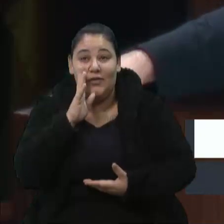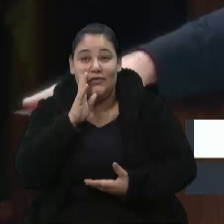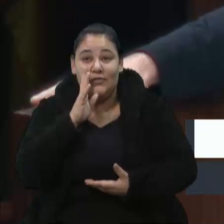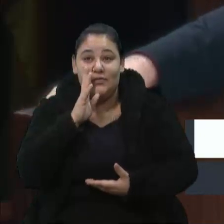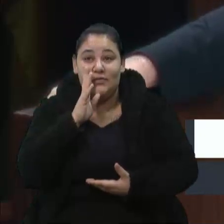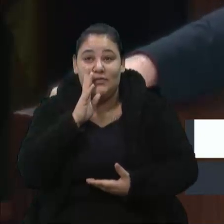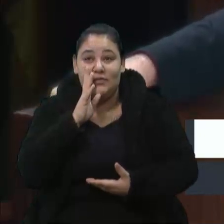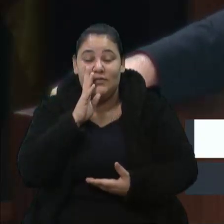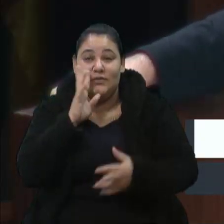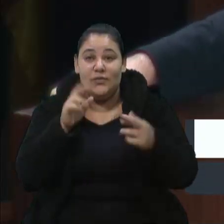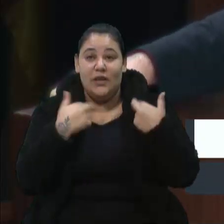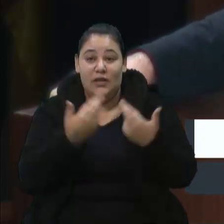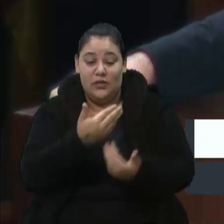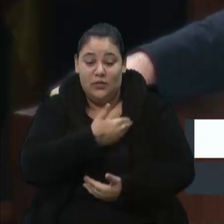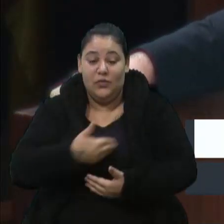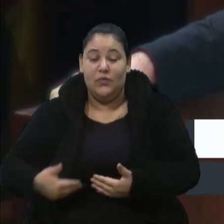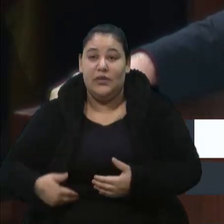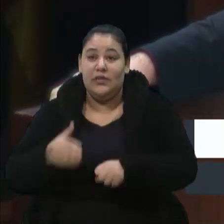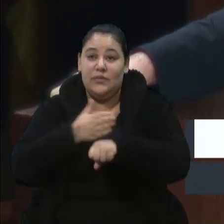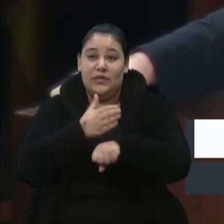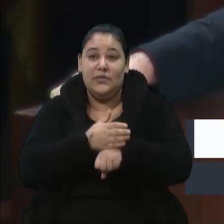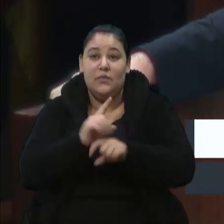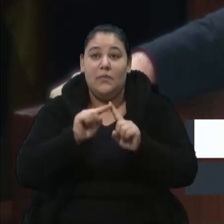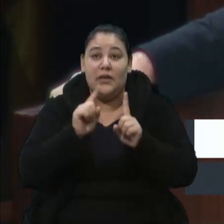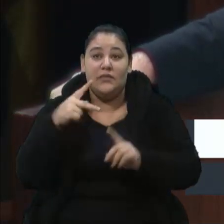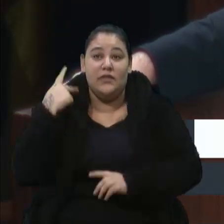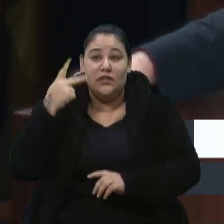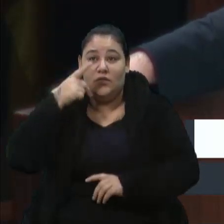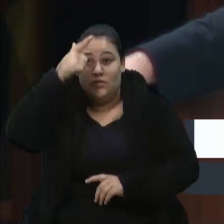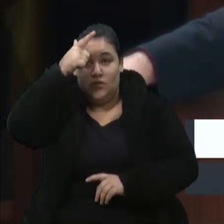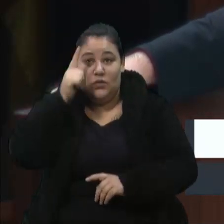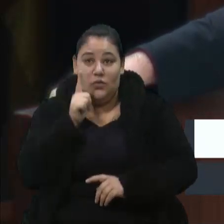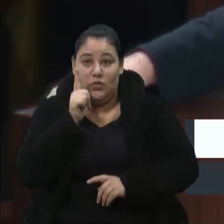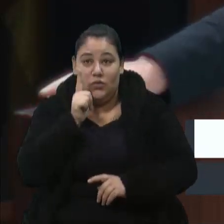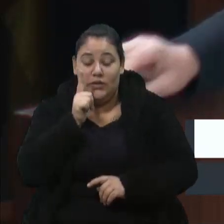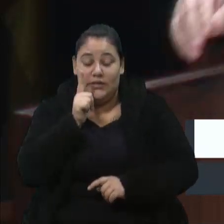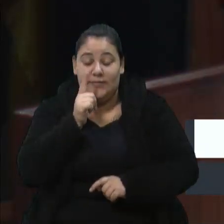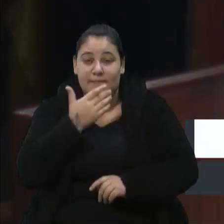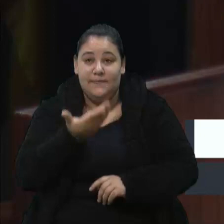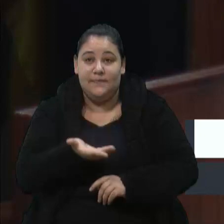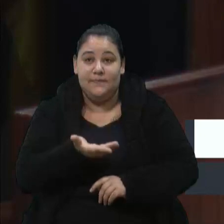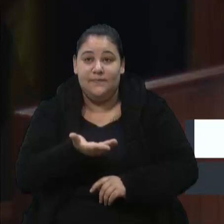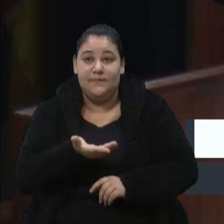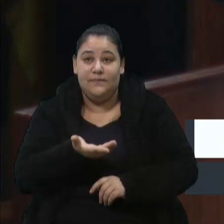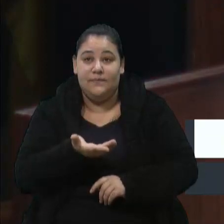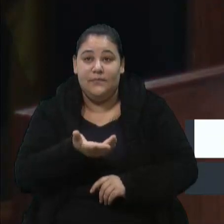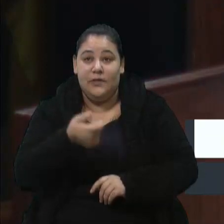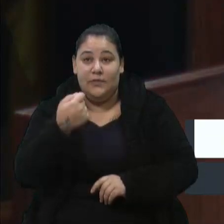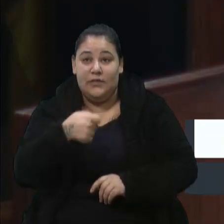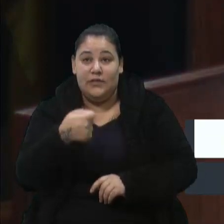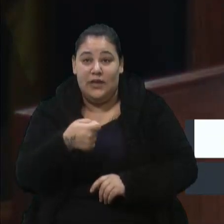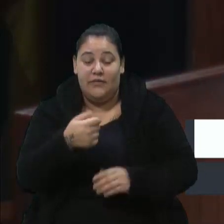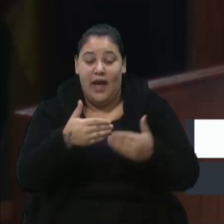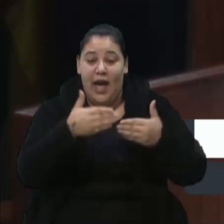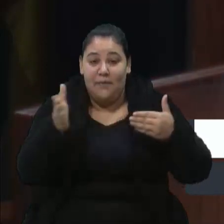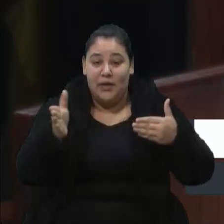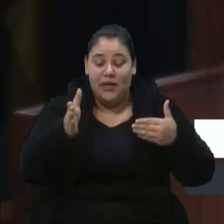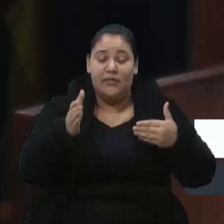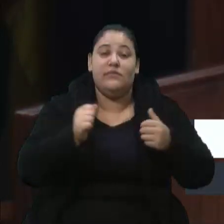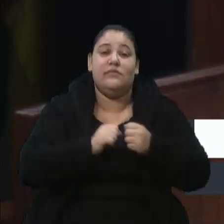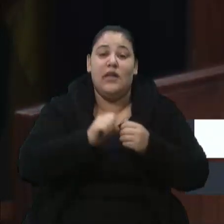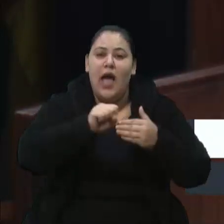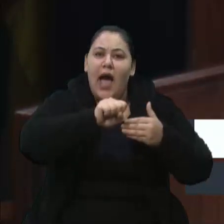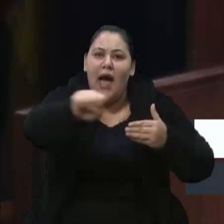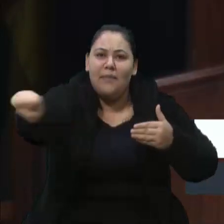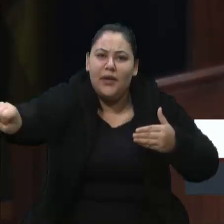eles participando. Mas, vereador Lucas, o senhor sentiu, né, que deveria de abrir a porta, o senhor fez a abertura da porta e